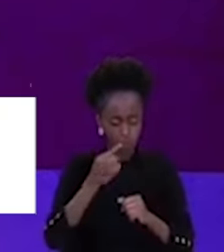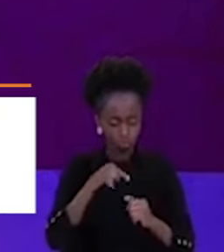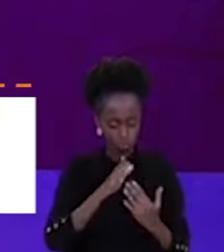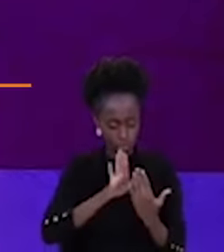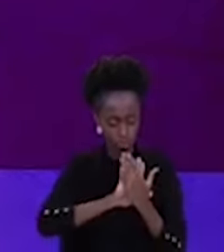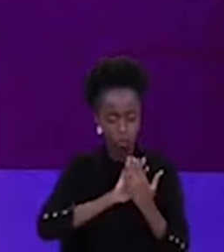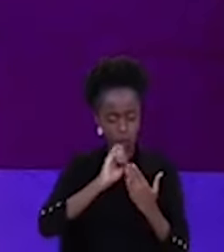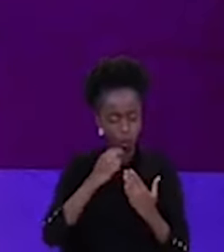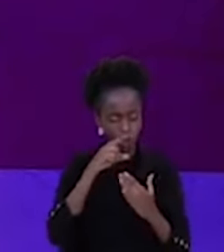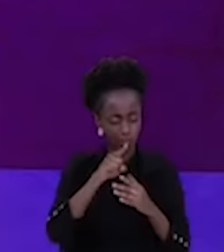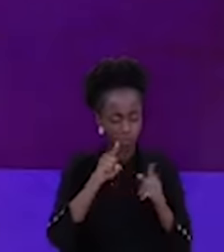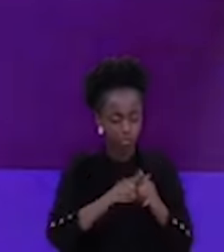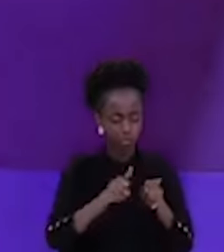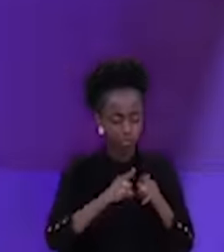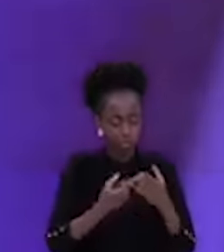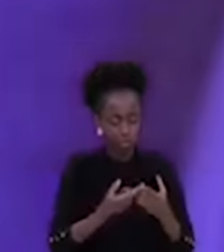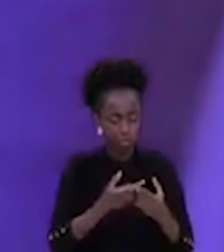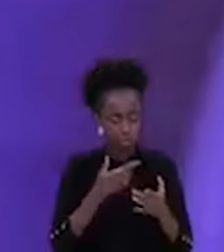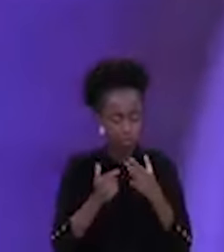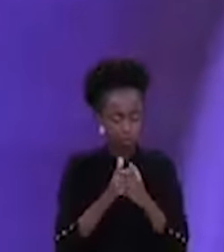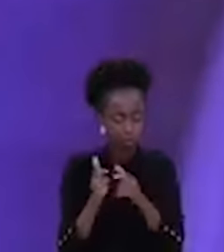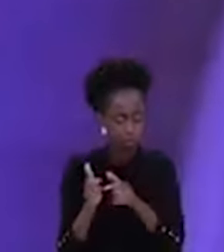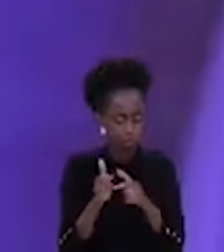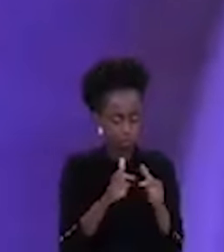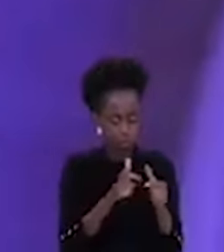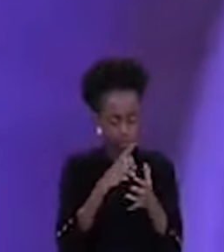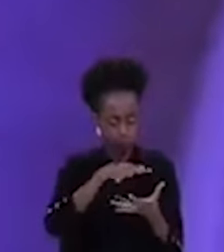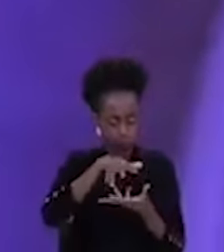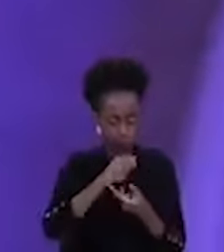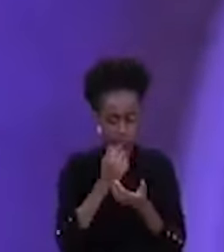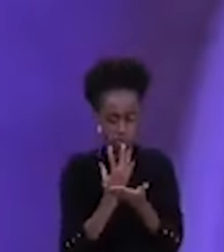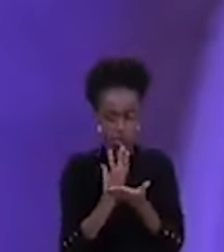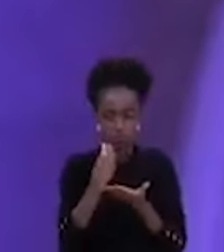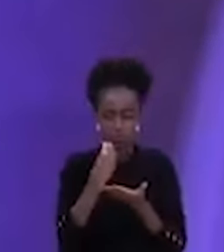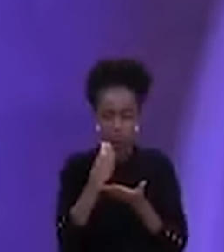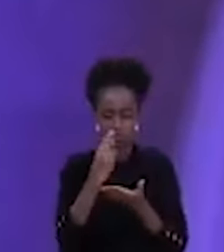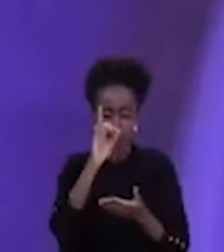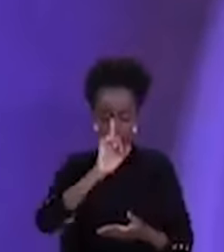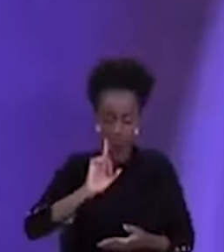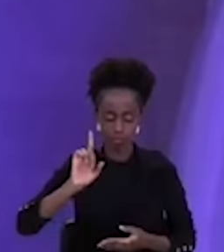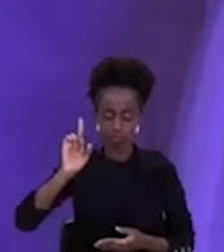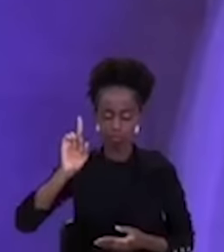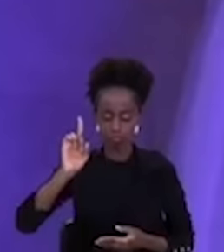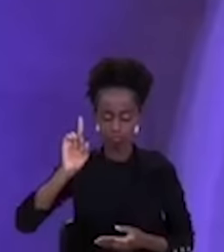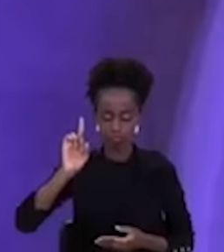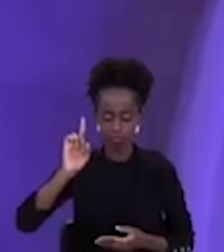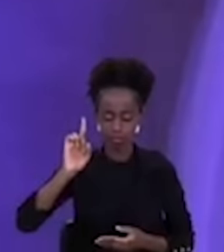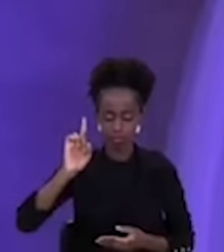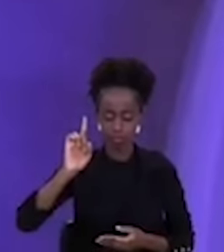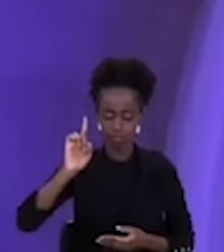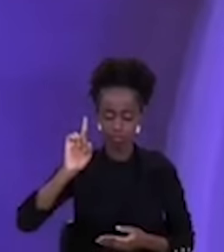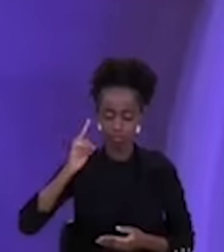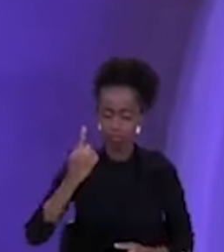e você que nos acompanha de qualquer lugar do mundo, diga: Deus.